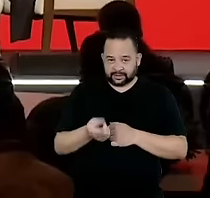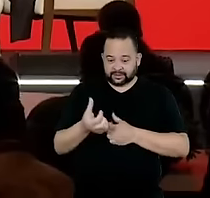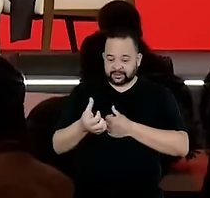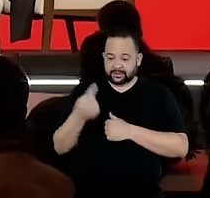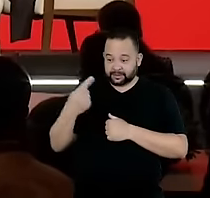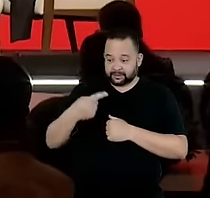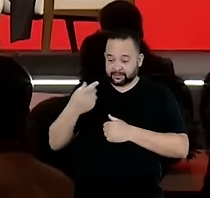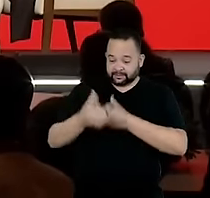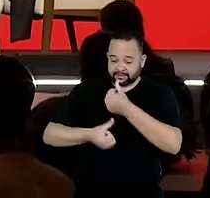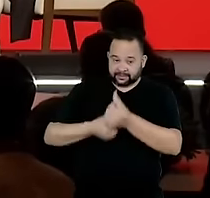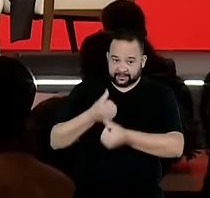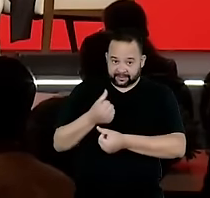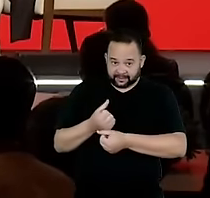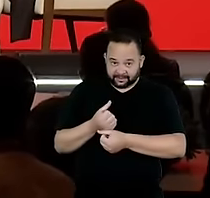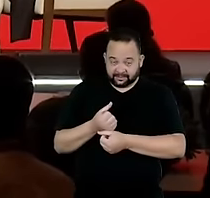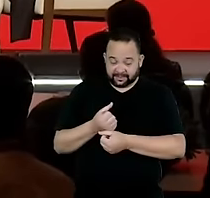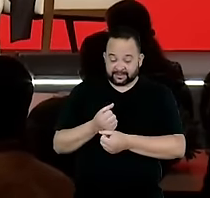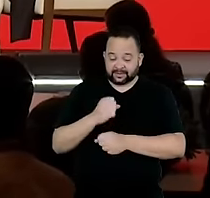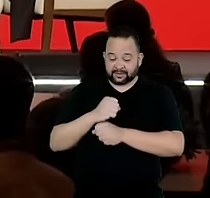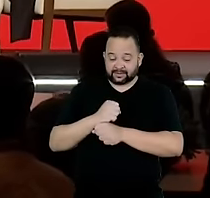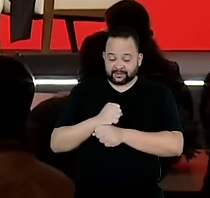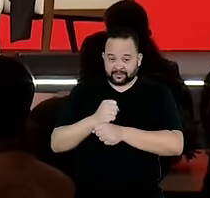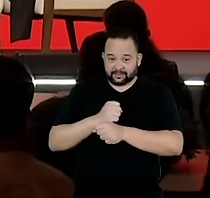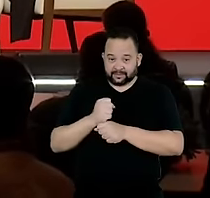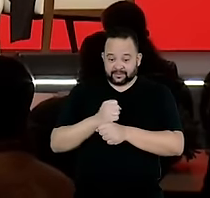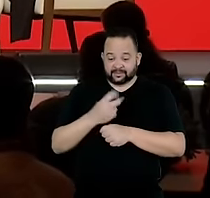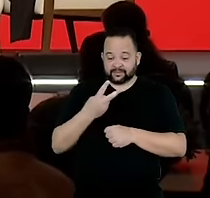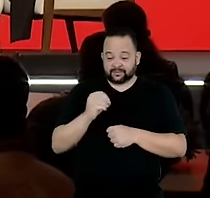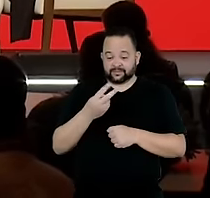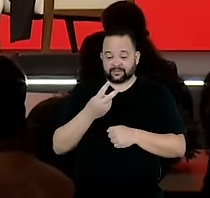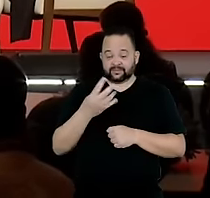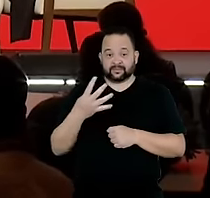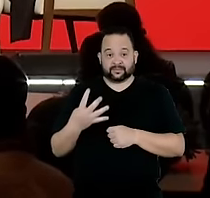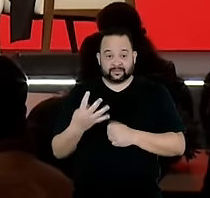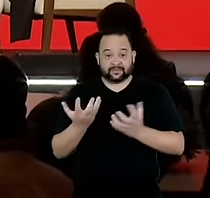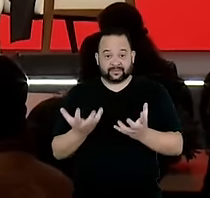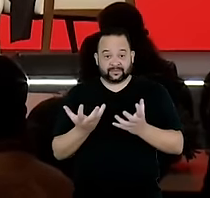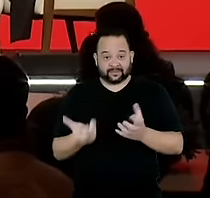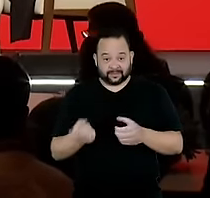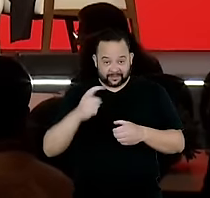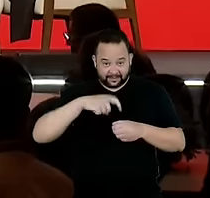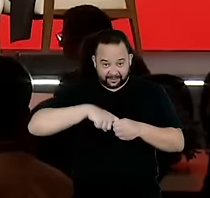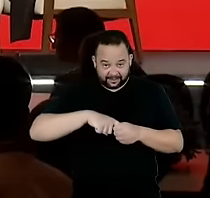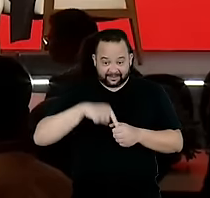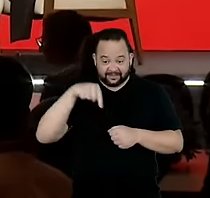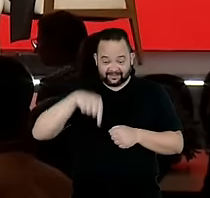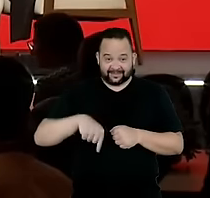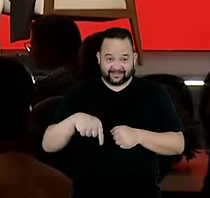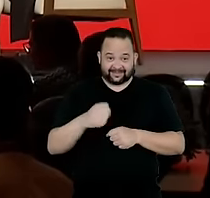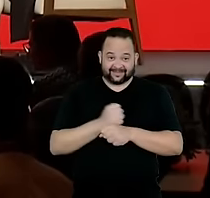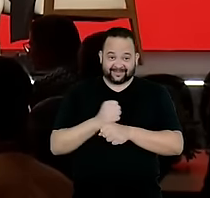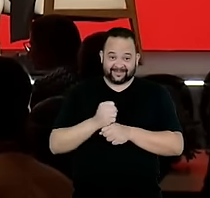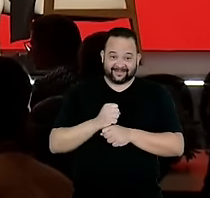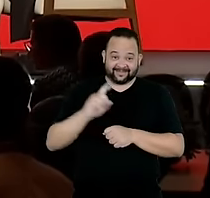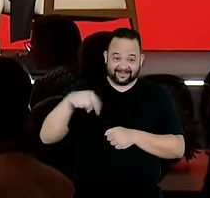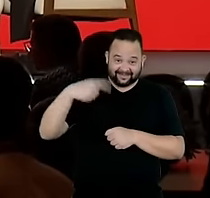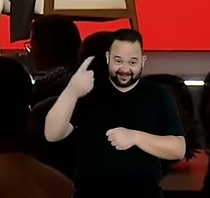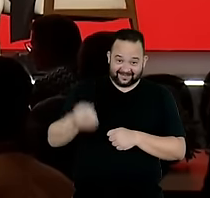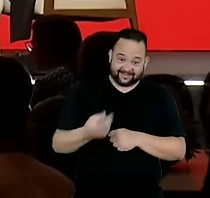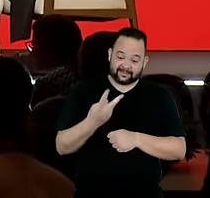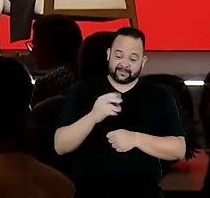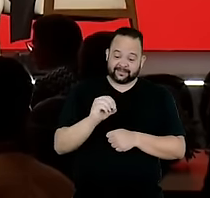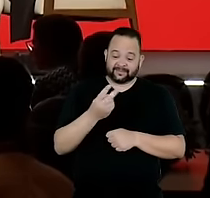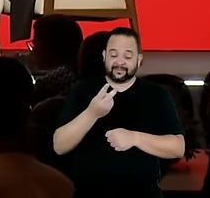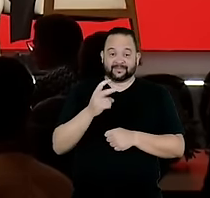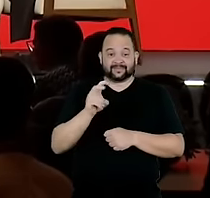vão ter sido julgados aí eu quero voltar aqui já tô cavando Marcos pra gente voltar em 2025 E aí a gente responde na maior na maior